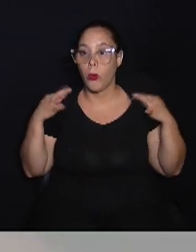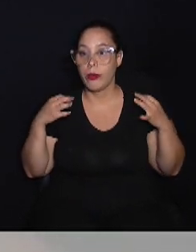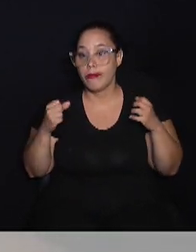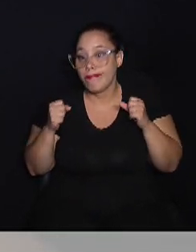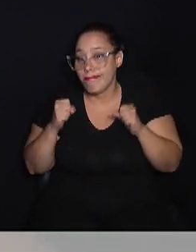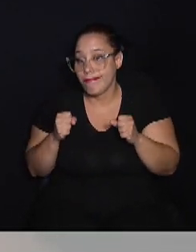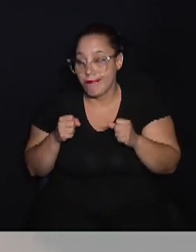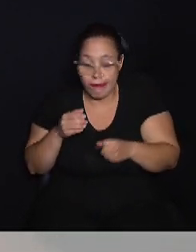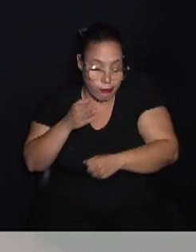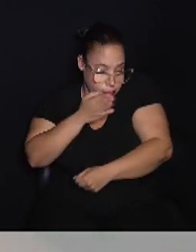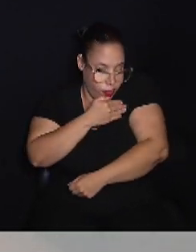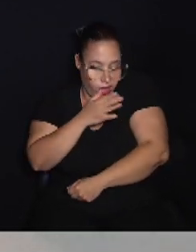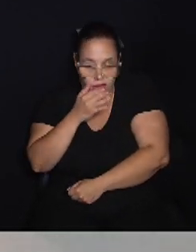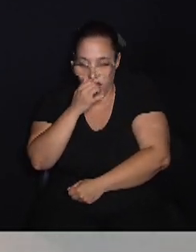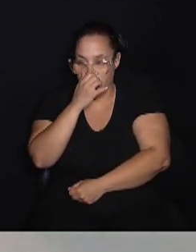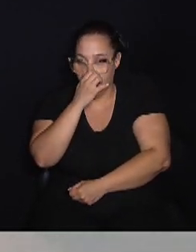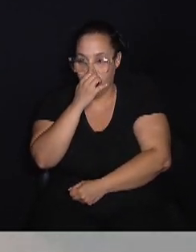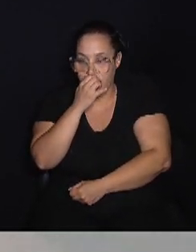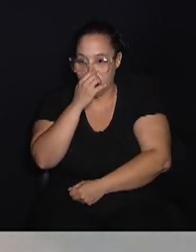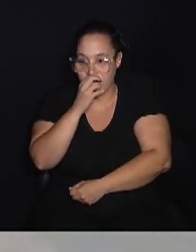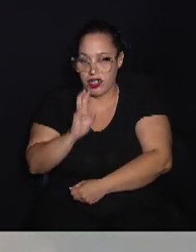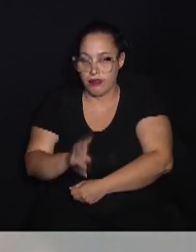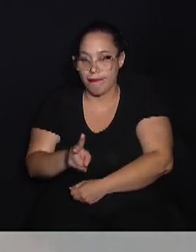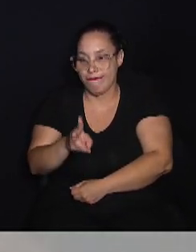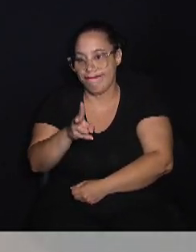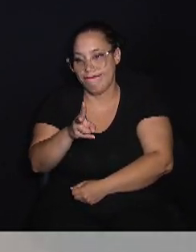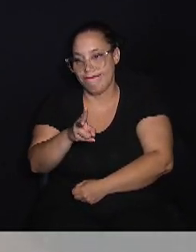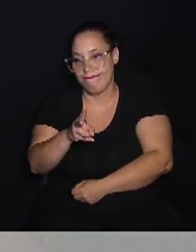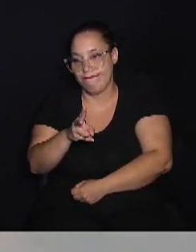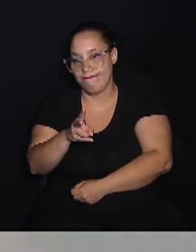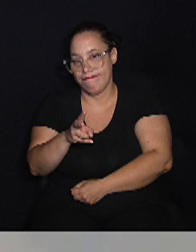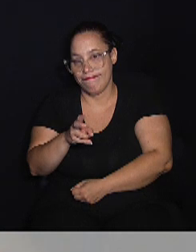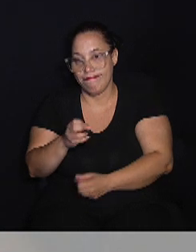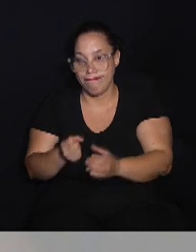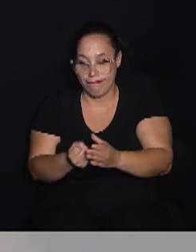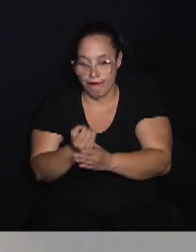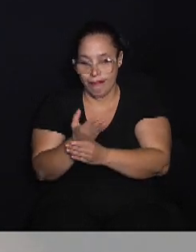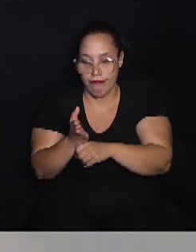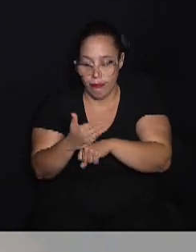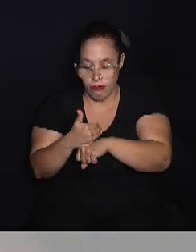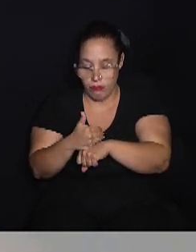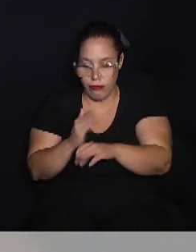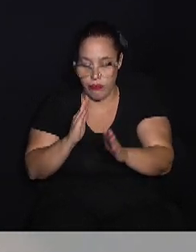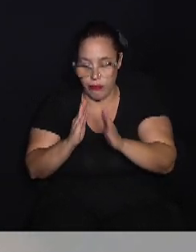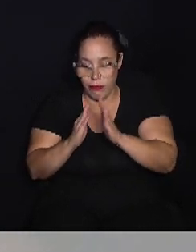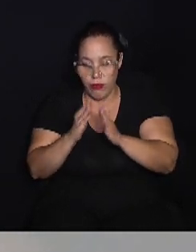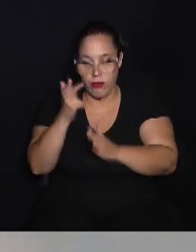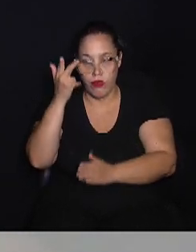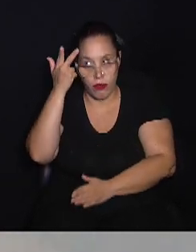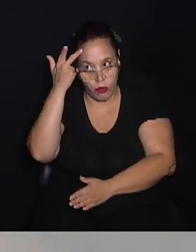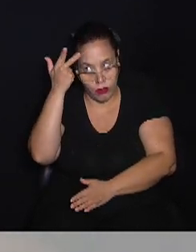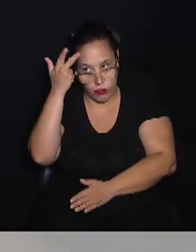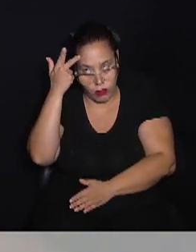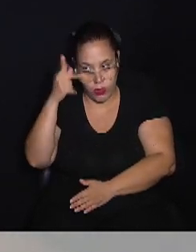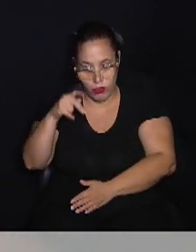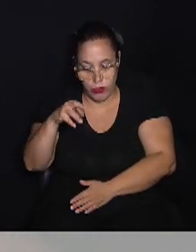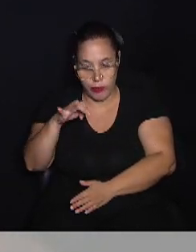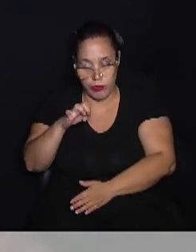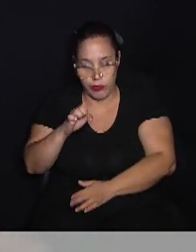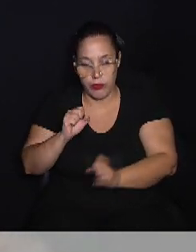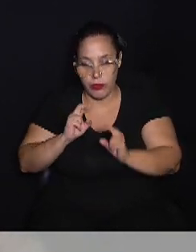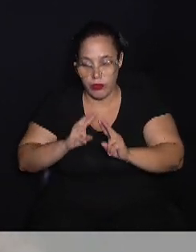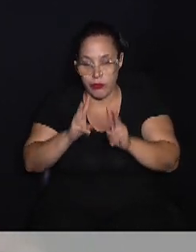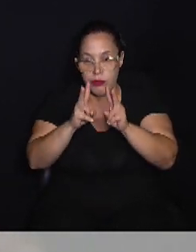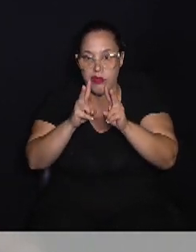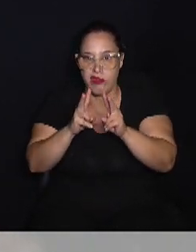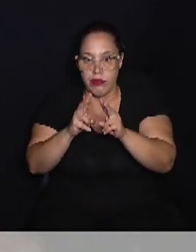ter esse cheiro aí de forma eventual mas se surge antes do período natural da puberdade sempre vale a pena a